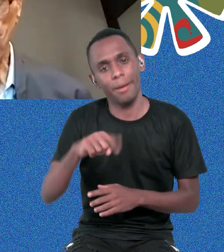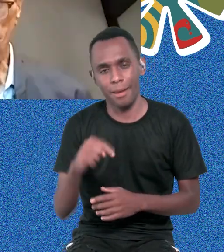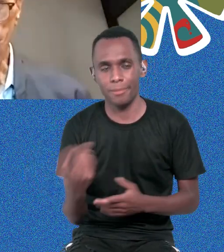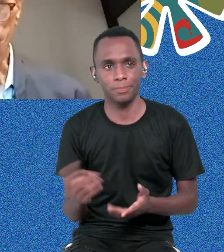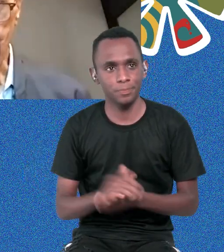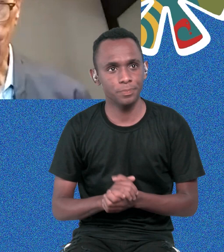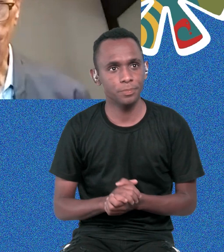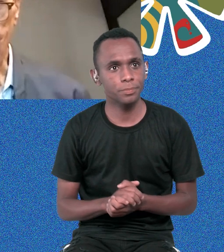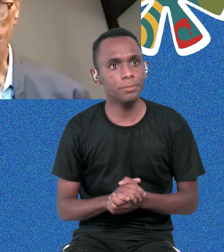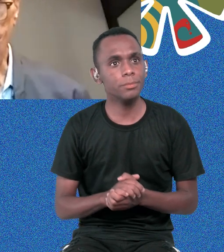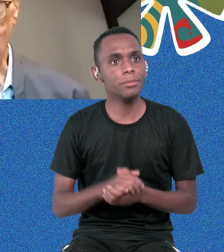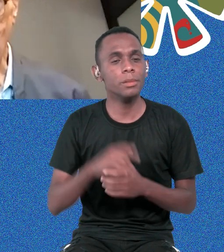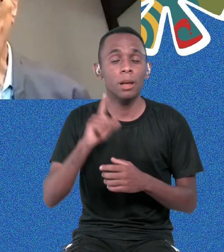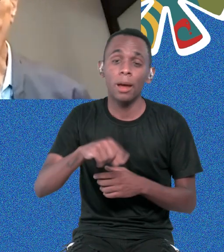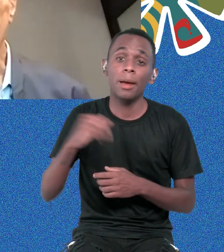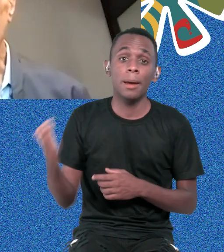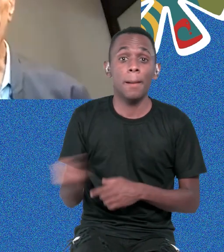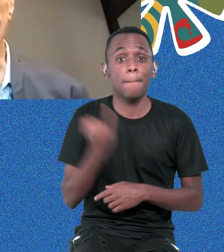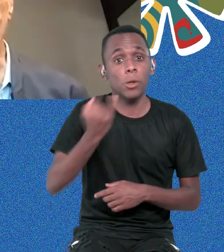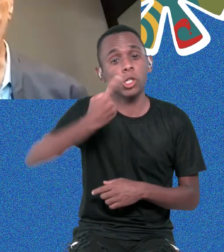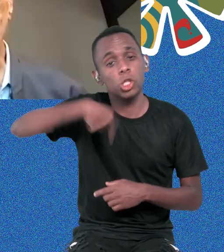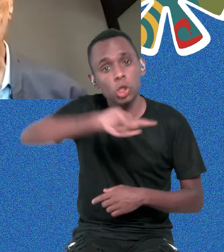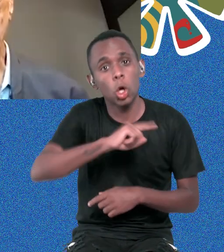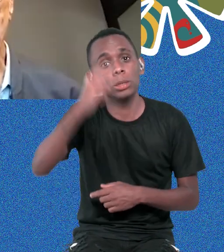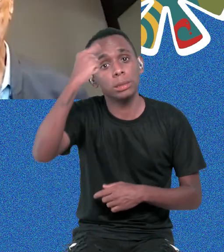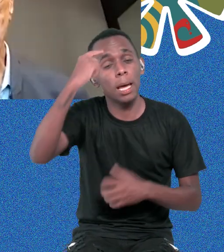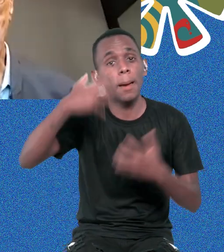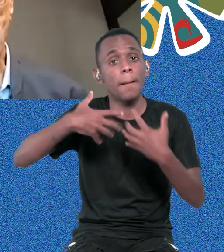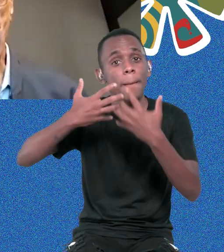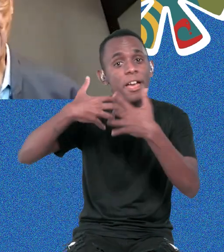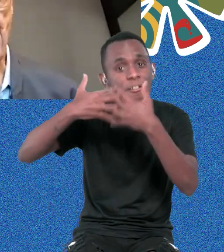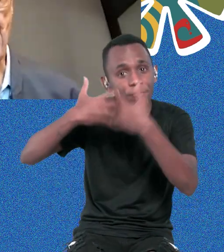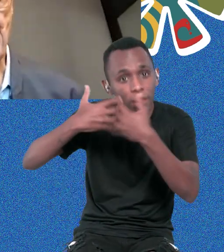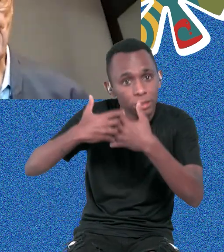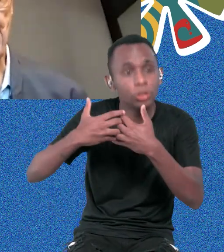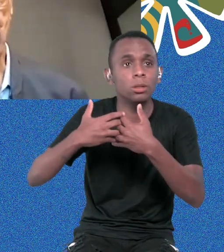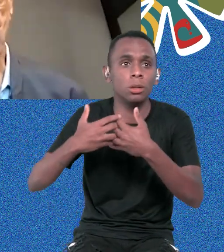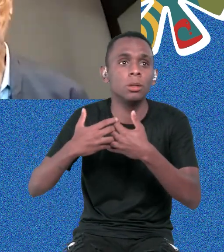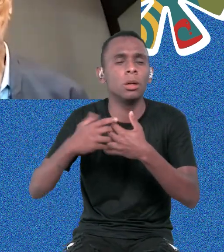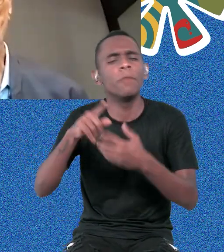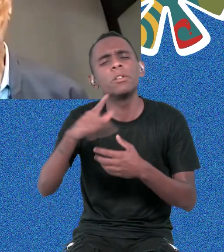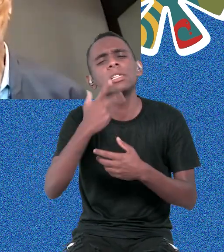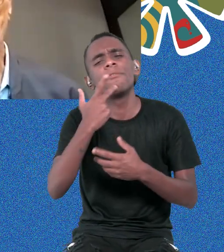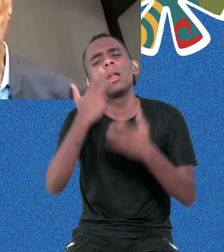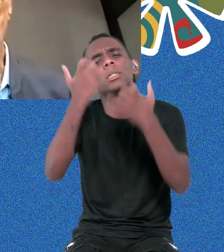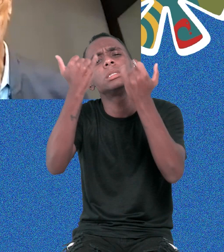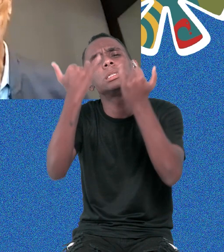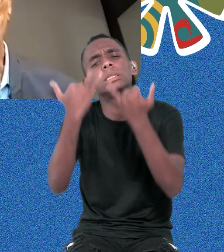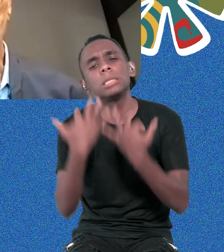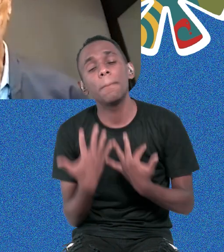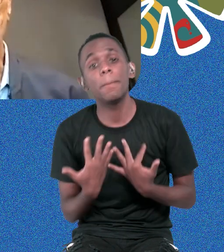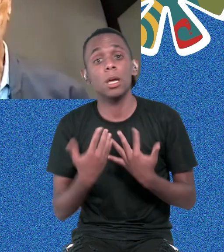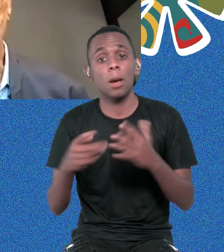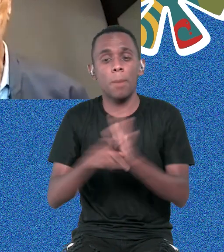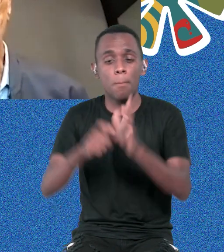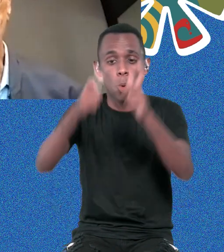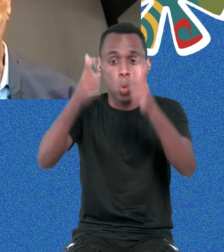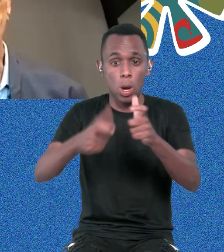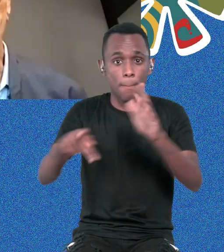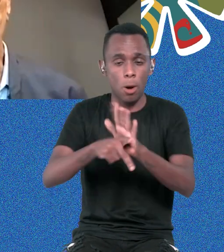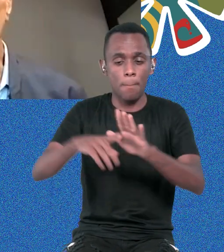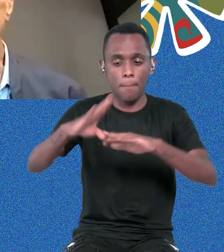que é importante a gente pensar, e aí você fala muito do lugar